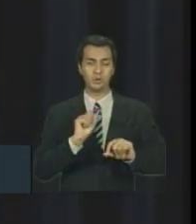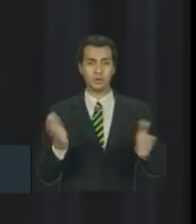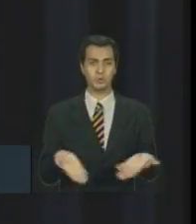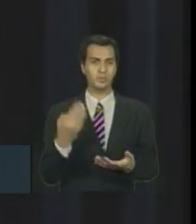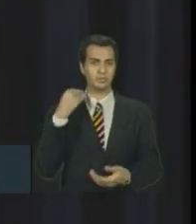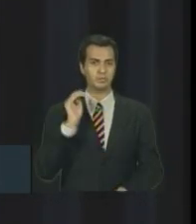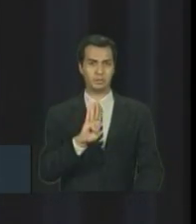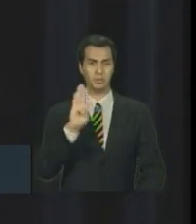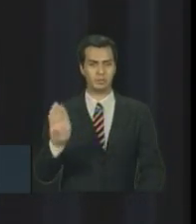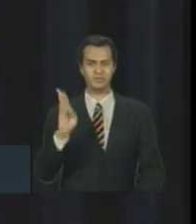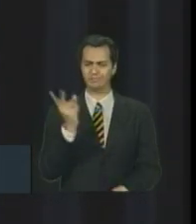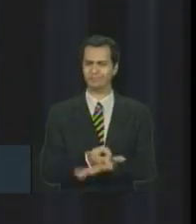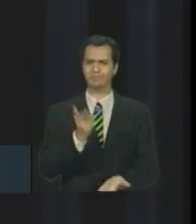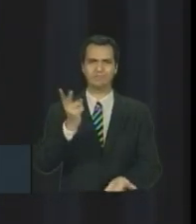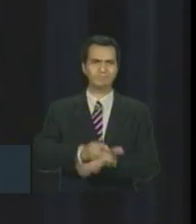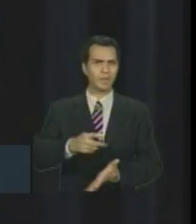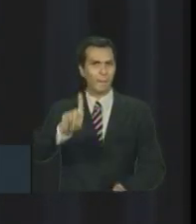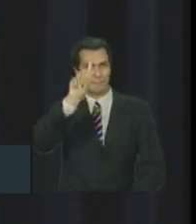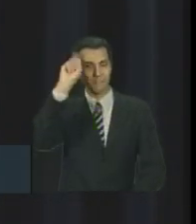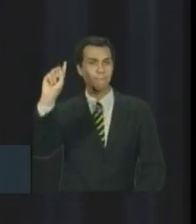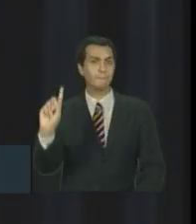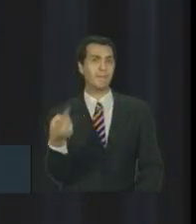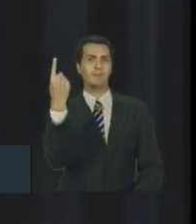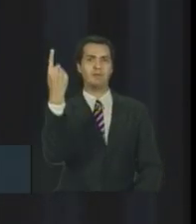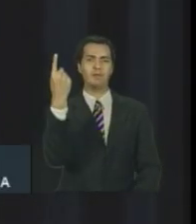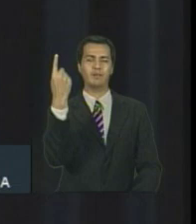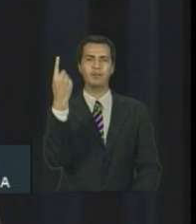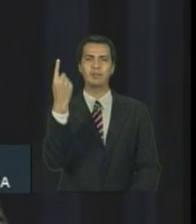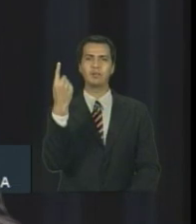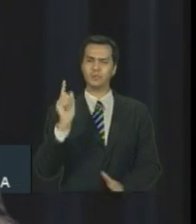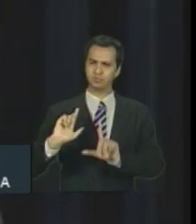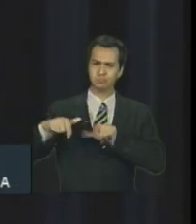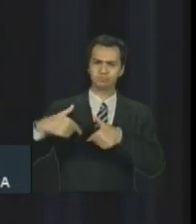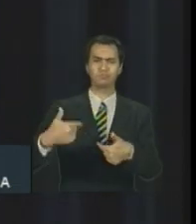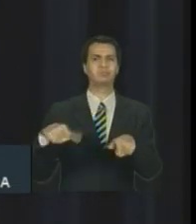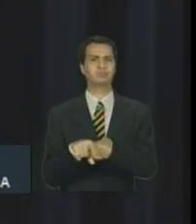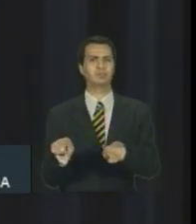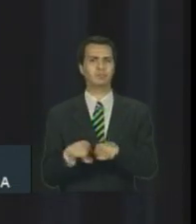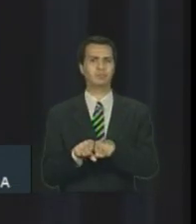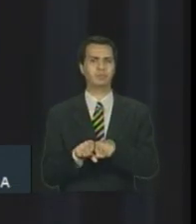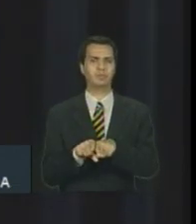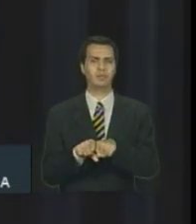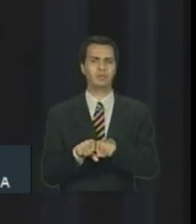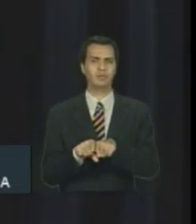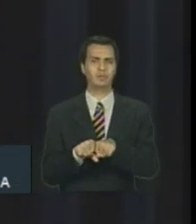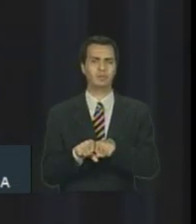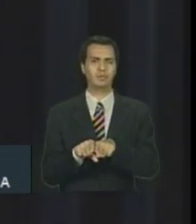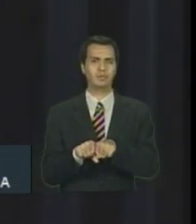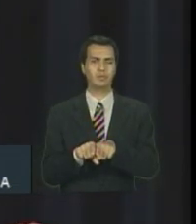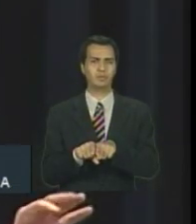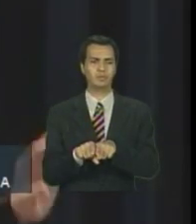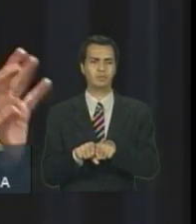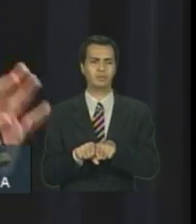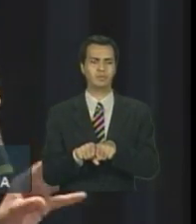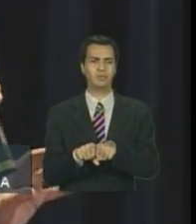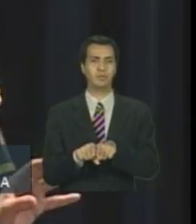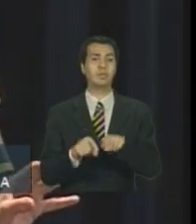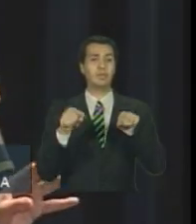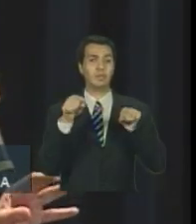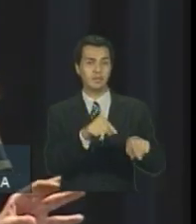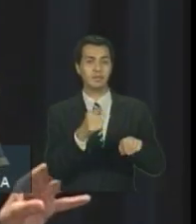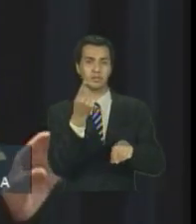existe pelo pioneirismo, pela dedicação e pelo formato com que este, não só